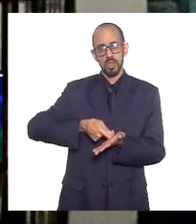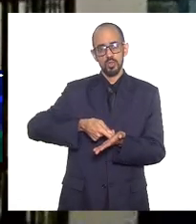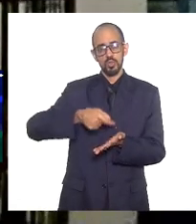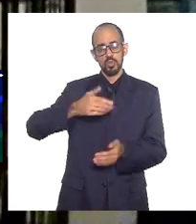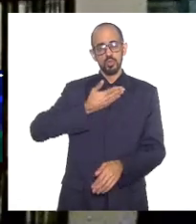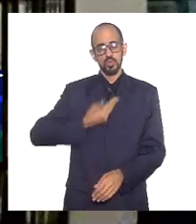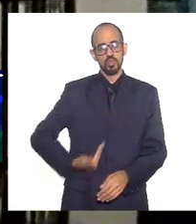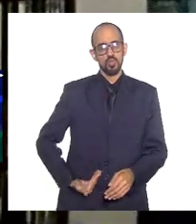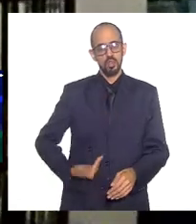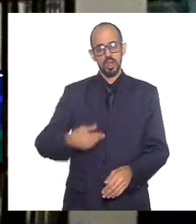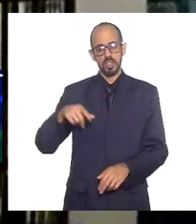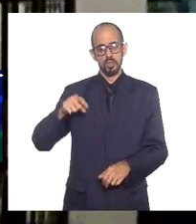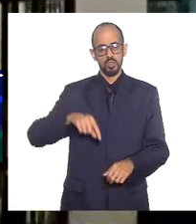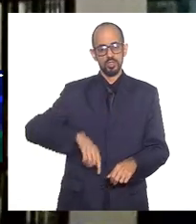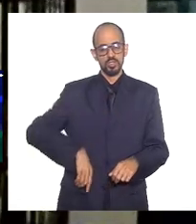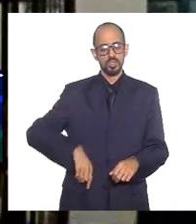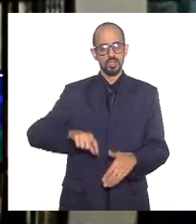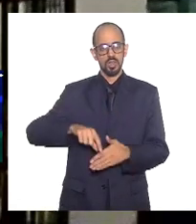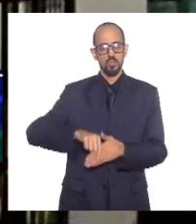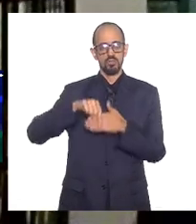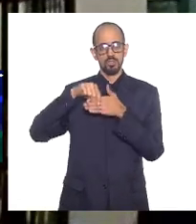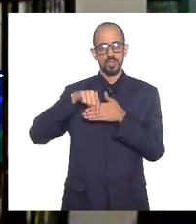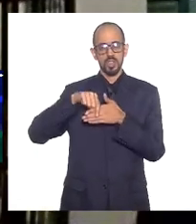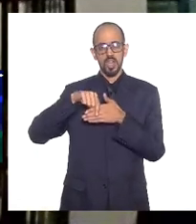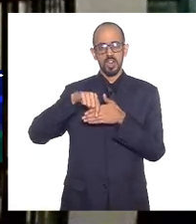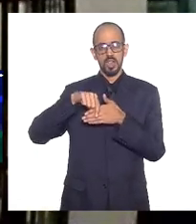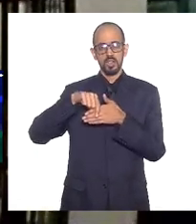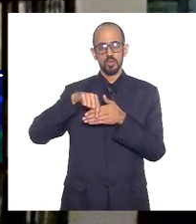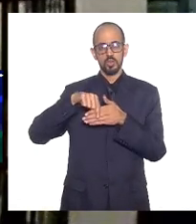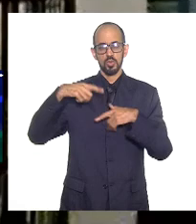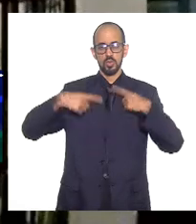está no comando, né,